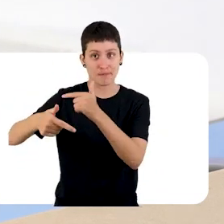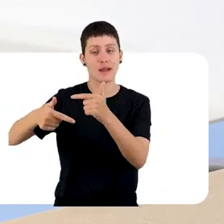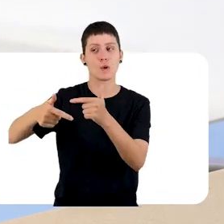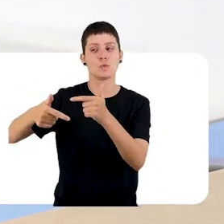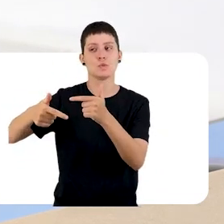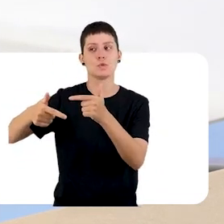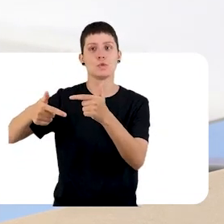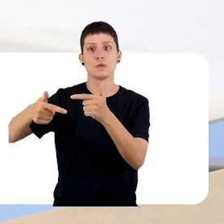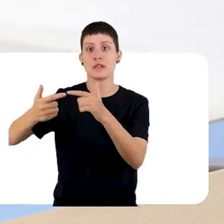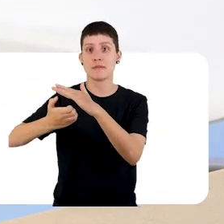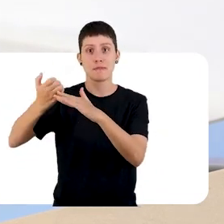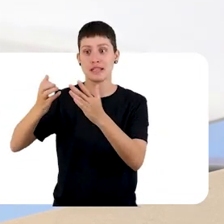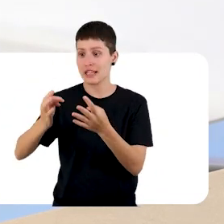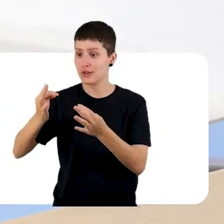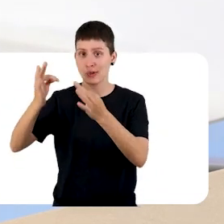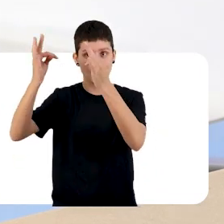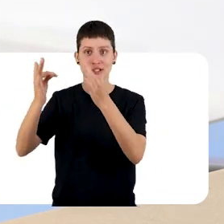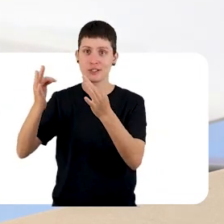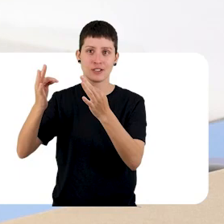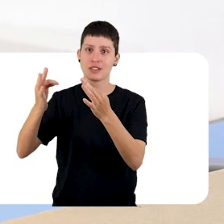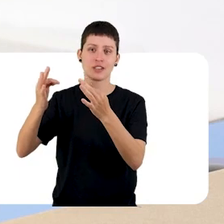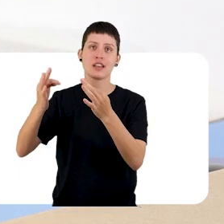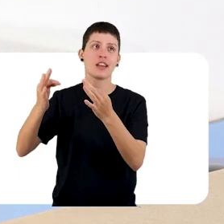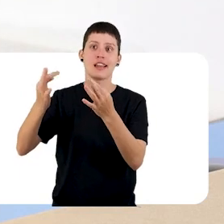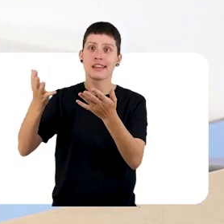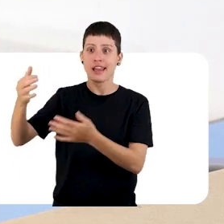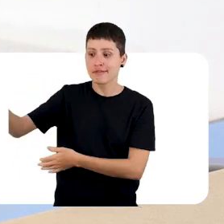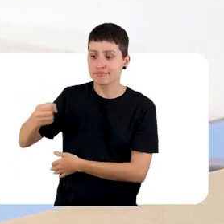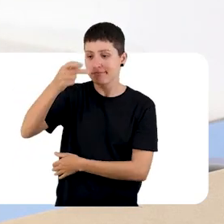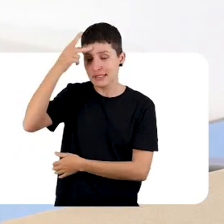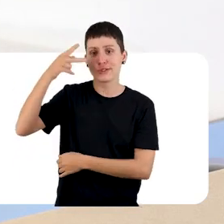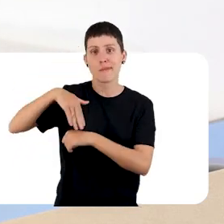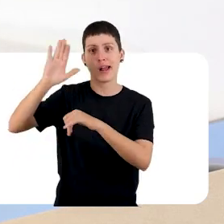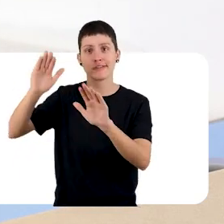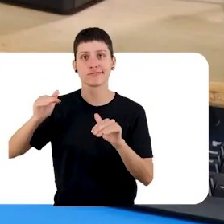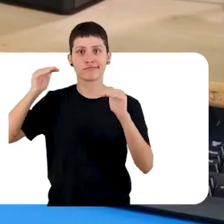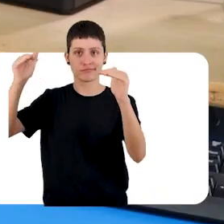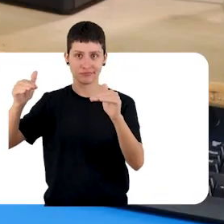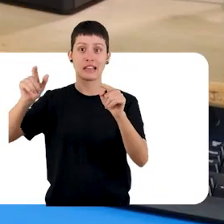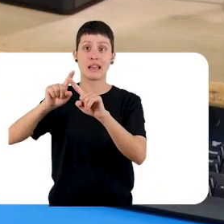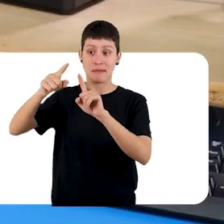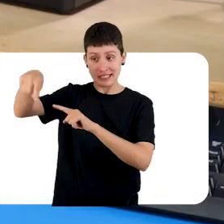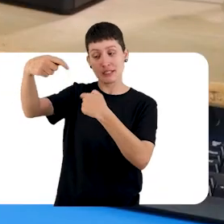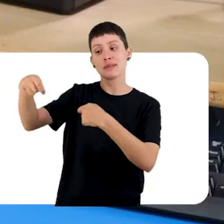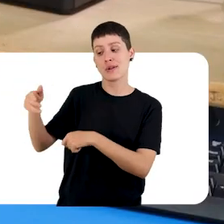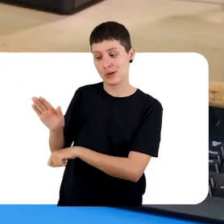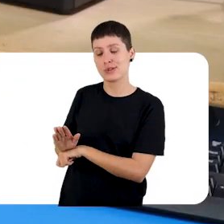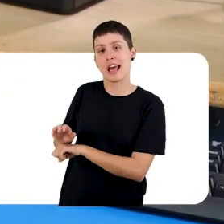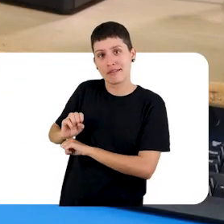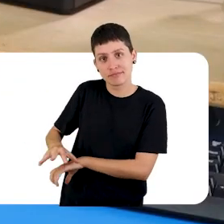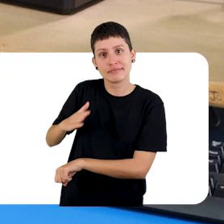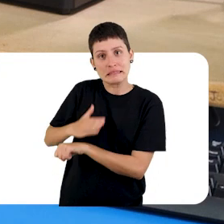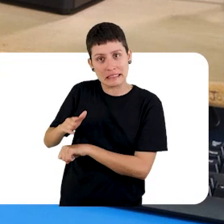aprendendo, as empresas de tecnologia, empresas que não são de tecnologia também, estão aprendendo que precisam, né, desenvolver